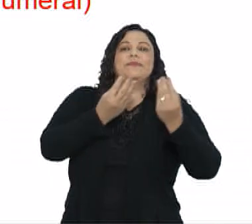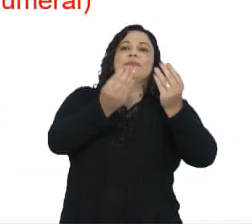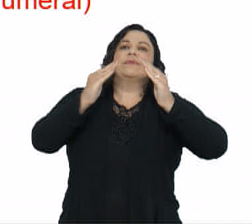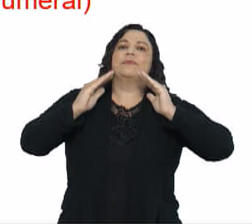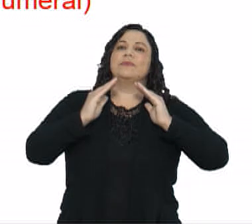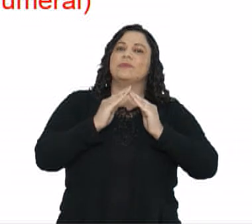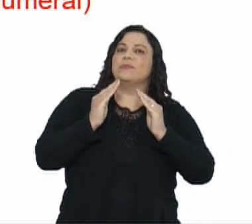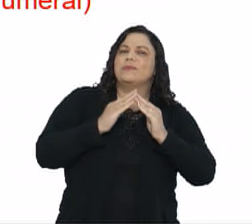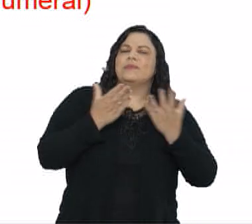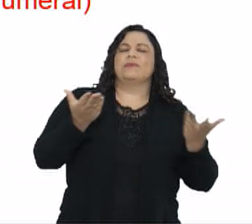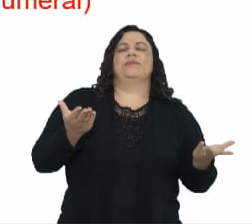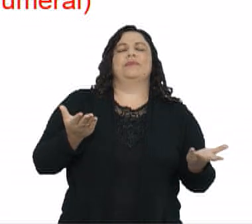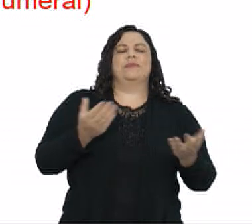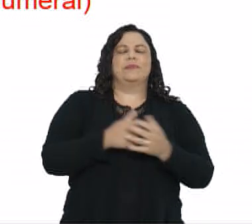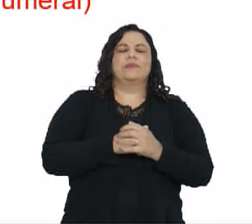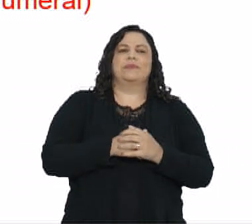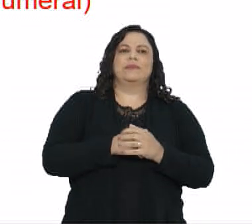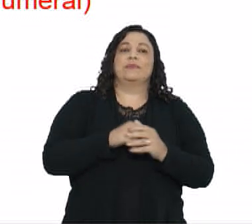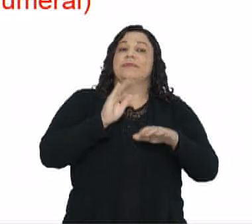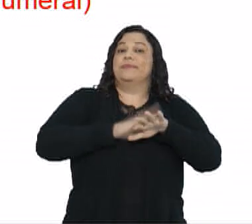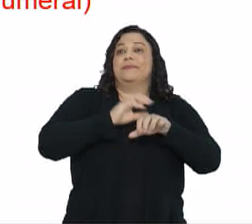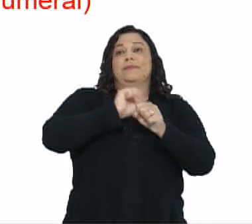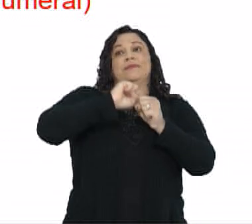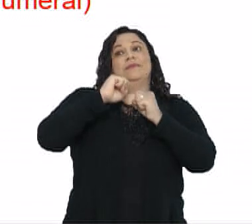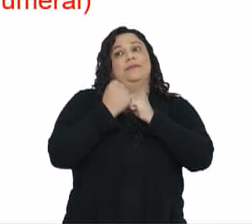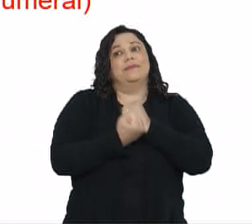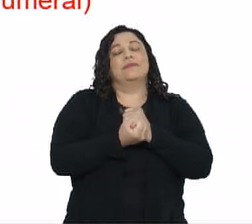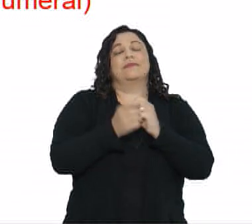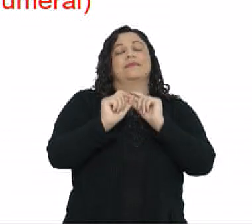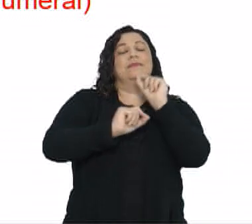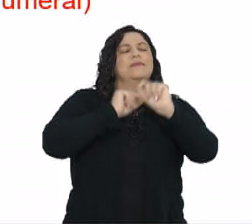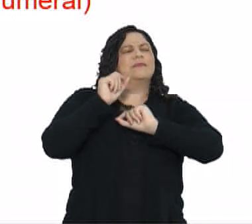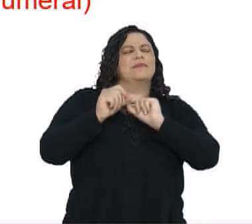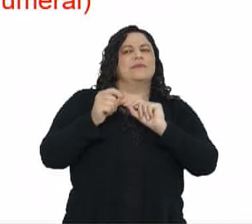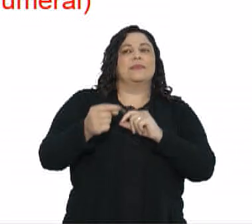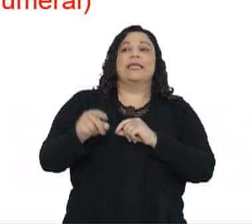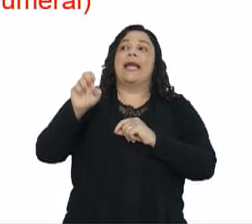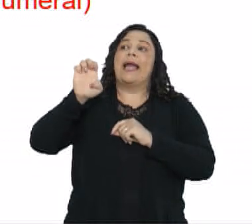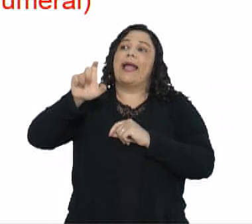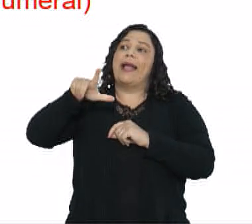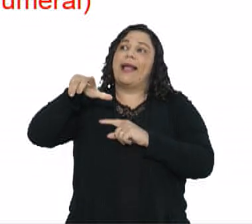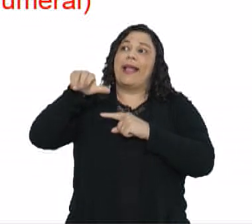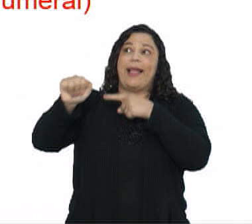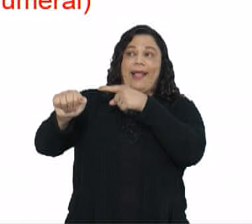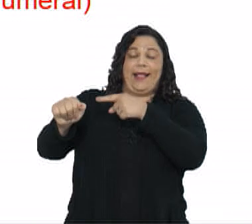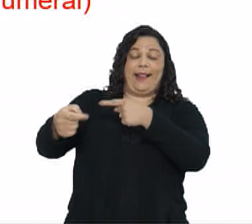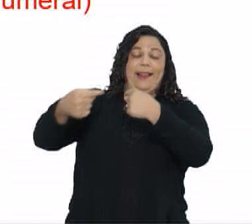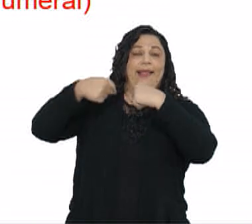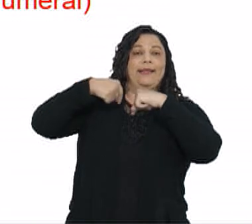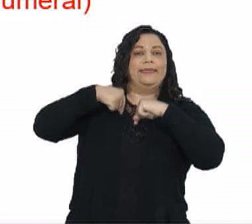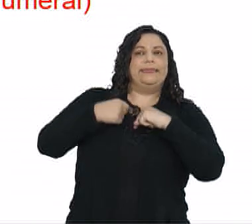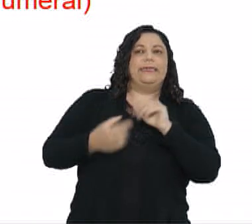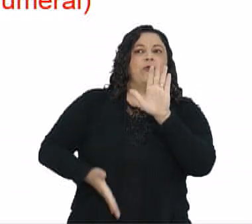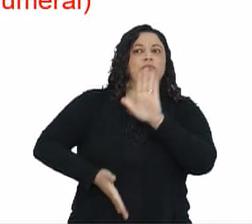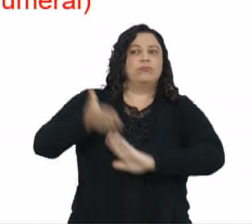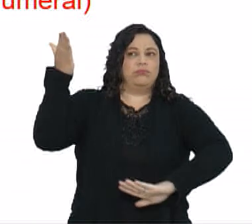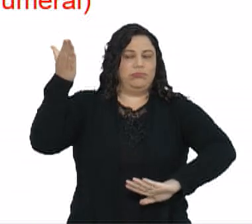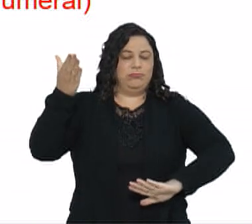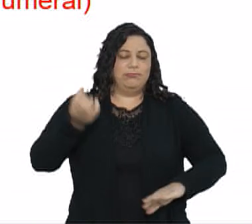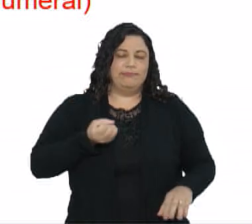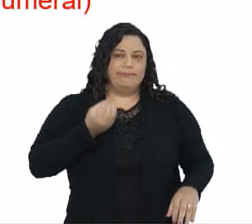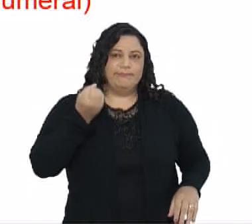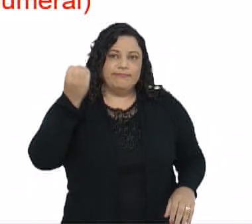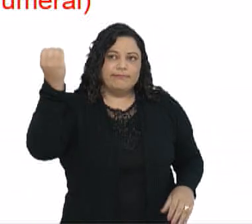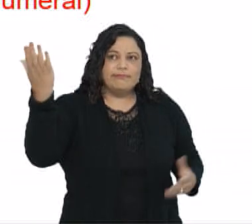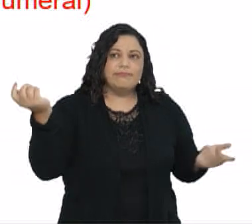um substantivo. Vejamos, ela e eu viajamos, desculpa aí. Viajamos, ela e